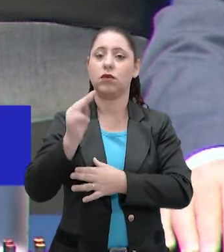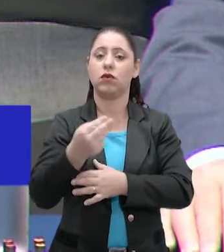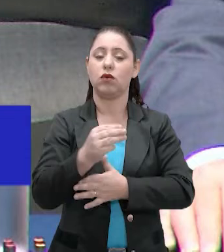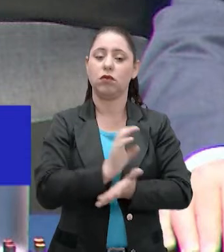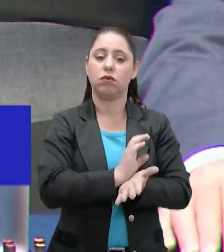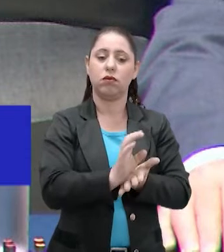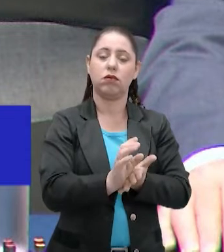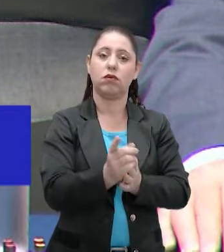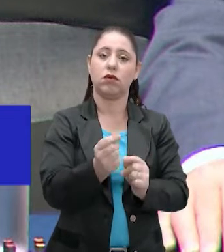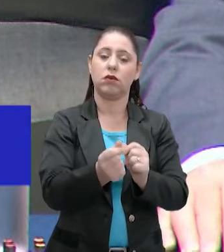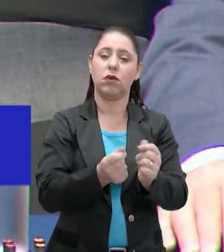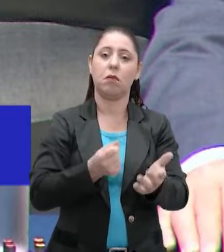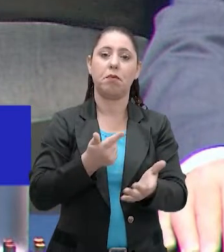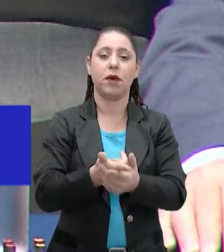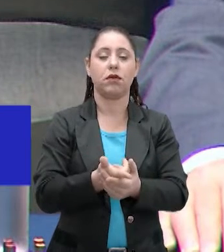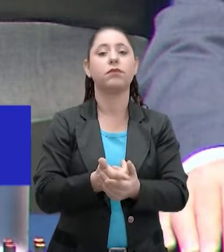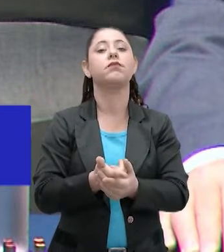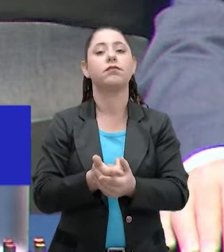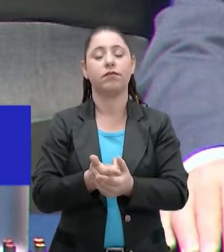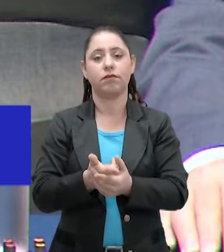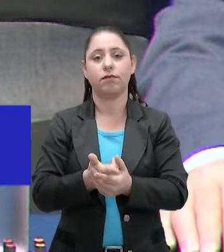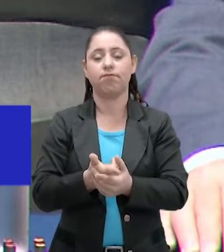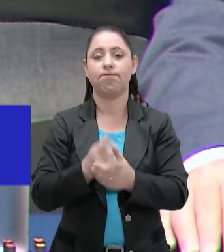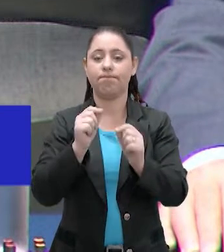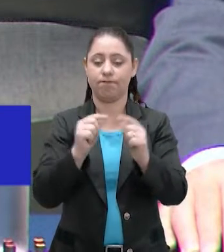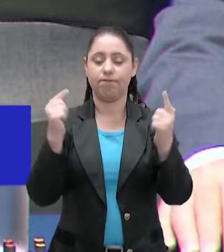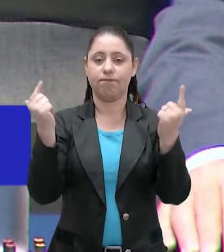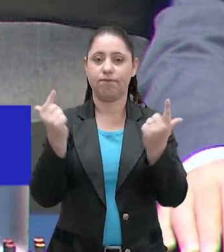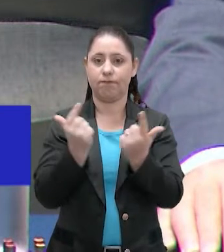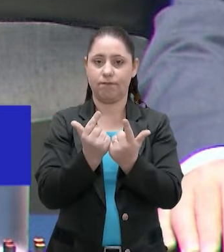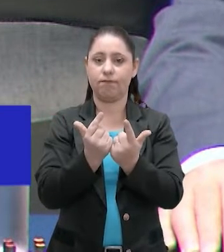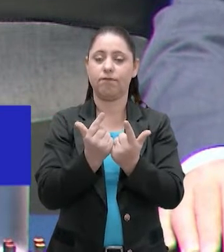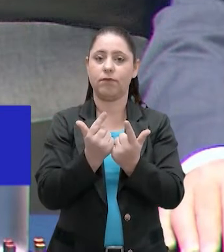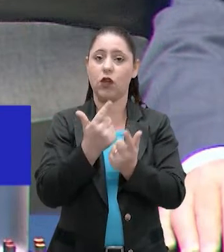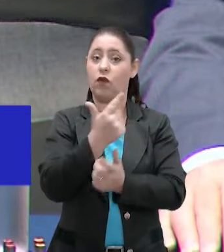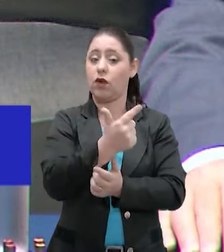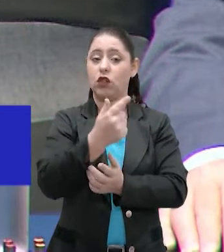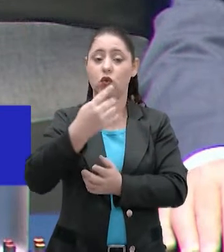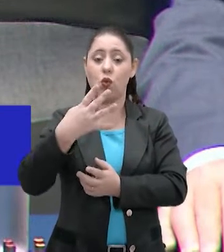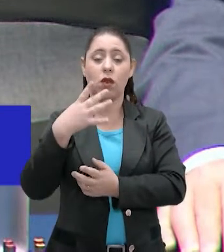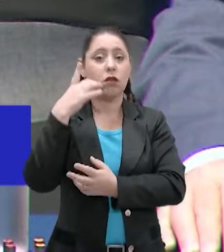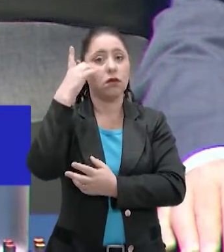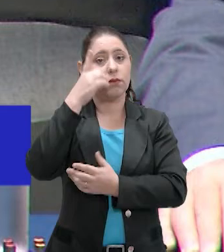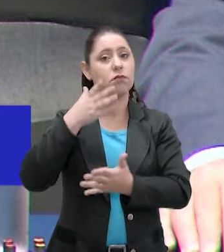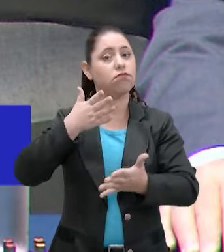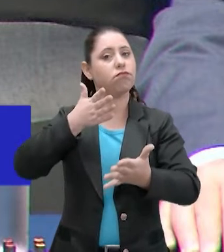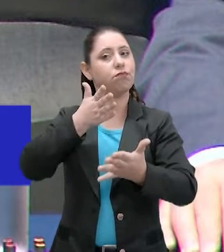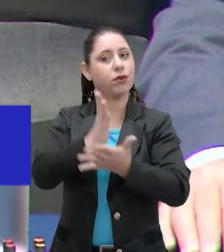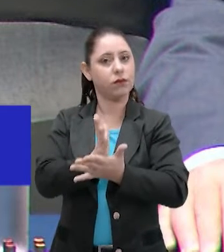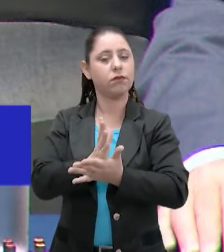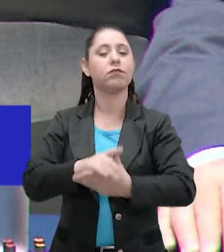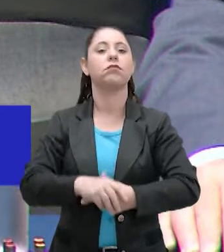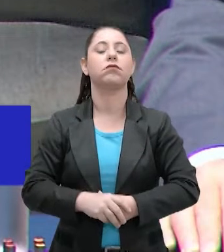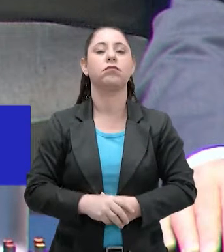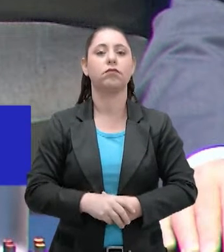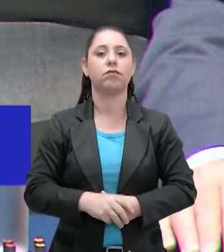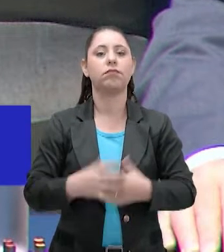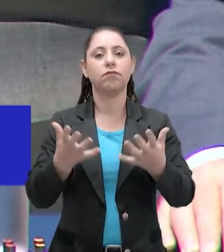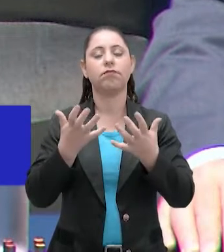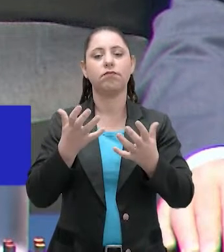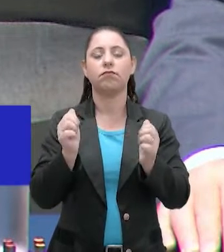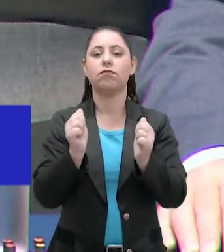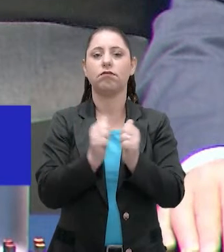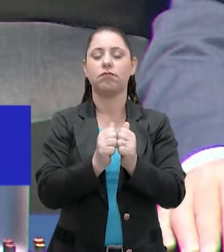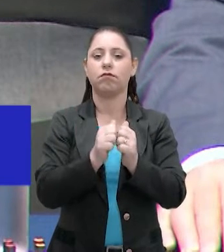aproximadamente para poder fazer frente a essa despesa. E a Assembleia Legislativa, os 24 deputados aprovaram. Então, eu